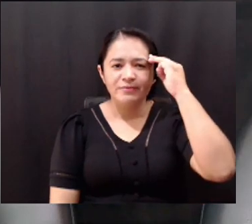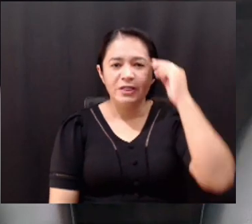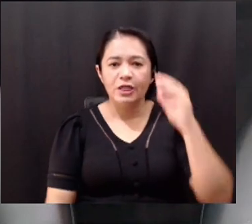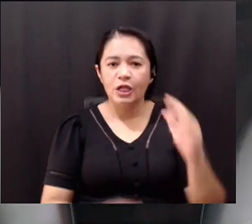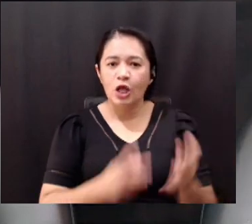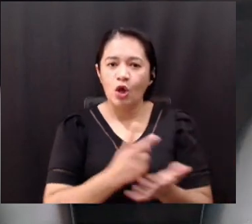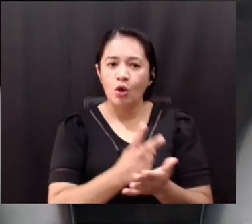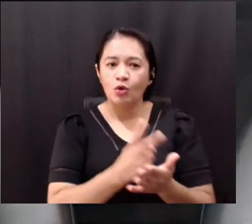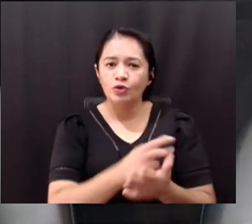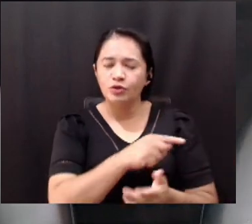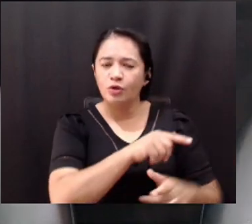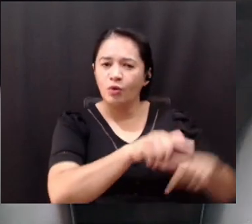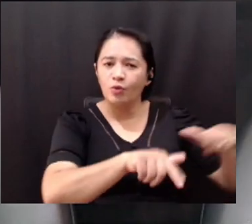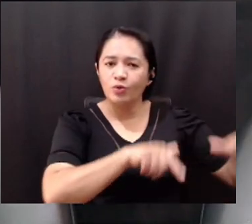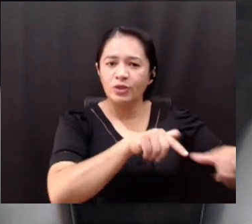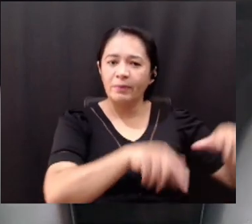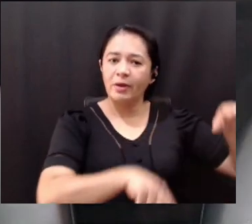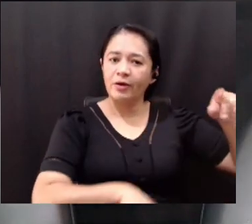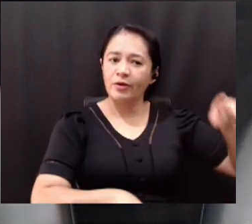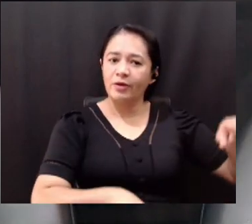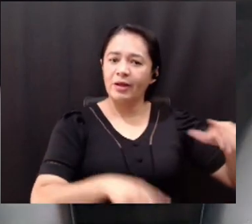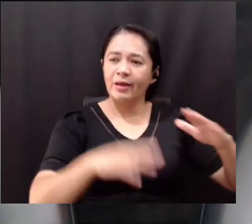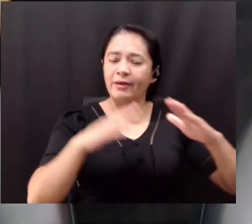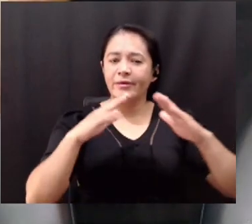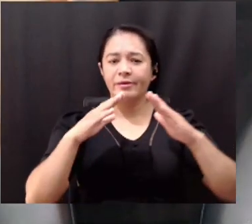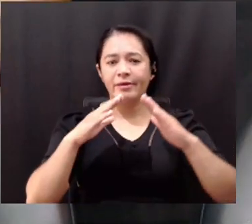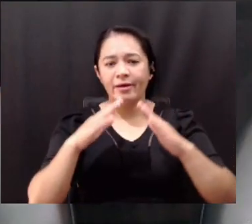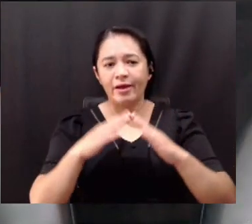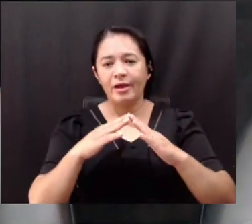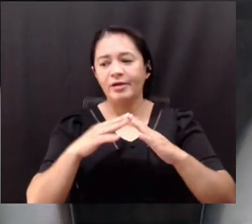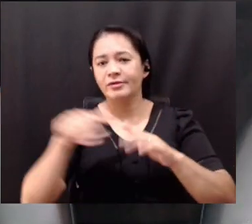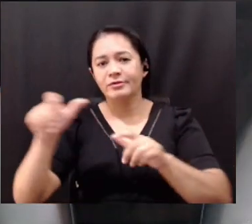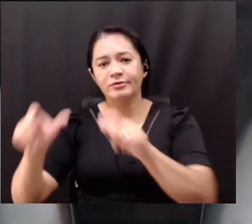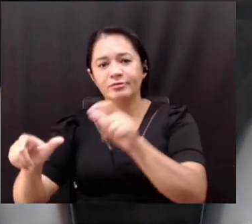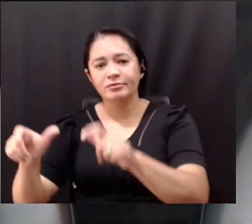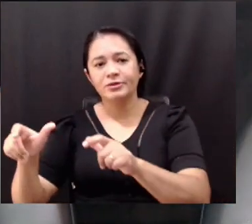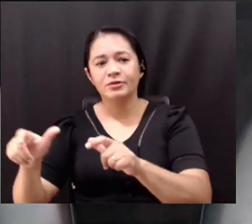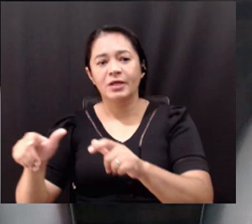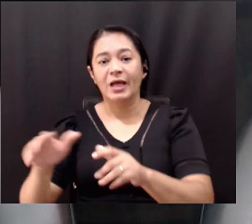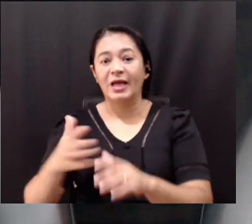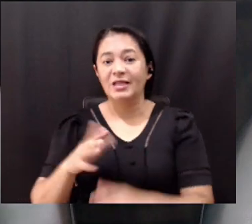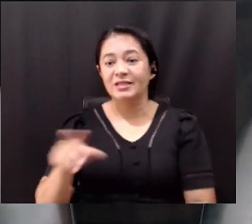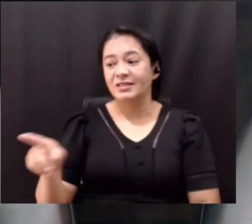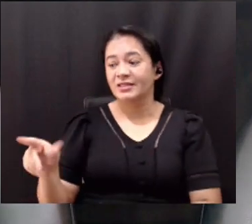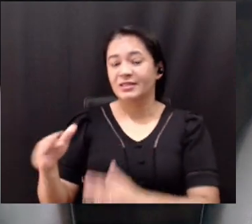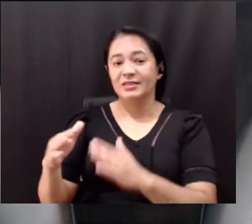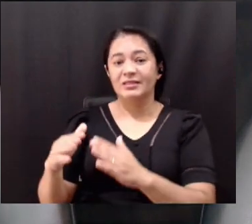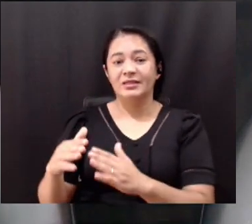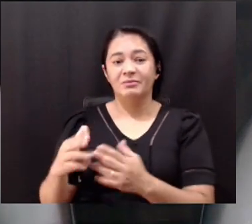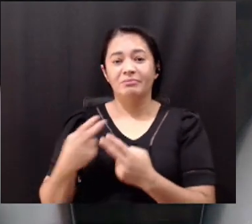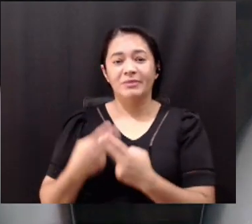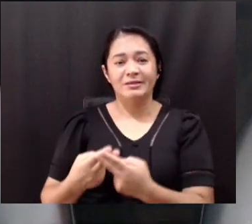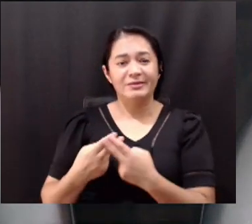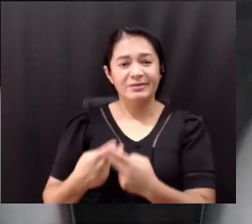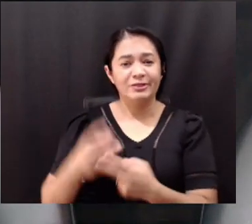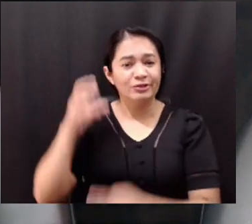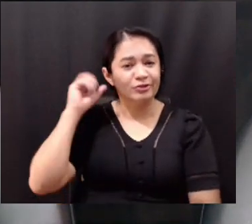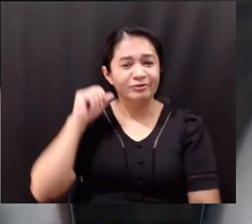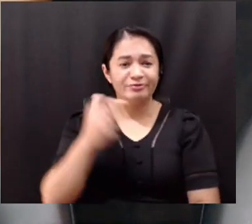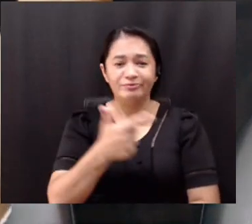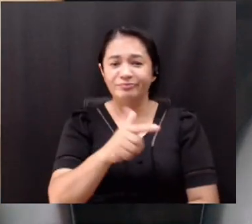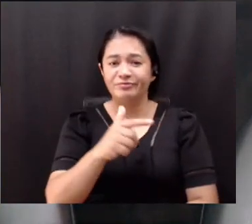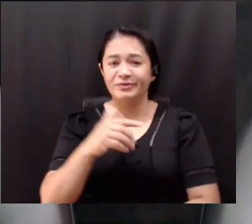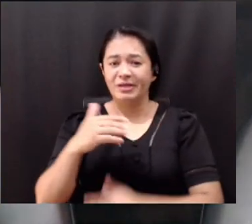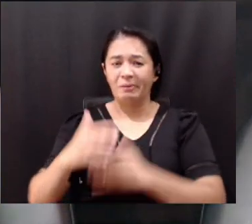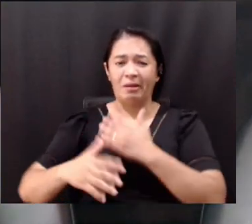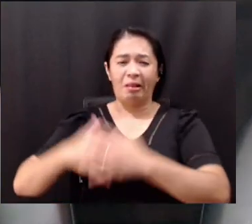trabalho na casa, com as pessoas, às vezes a pessoa não tem paciência de ouvir o outro, atropela o que o outro está falando,